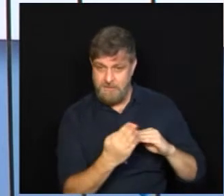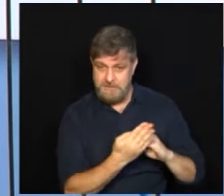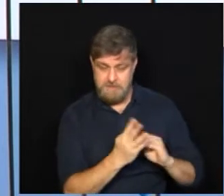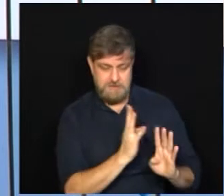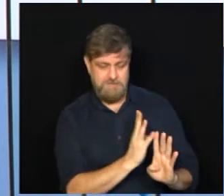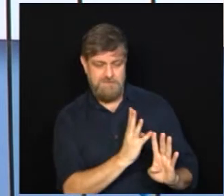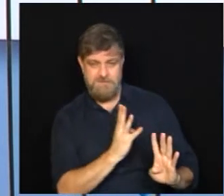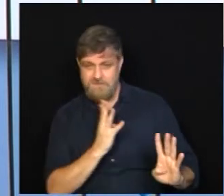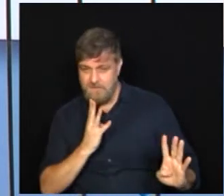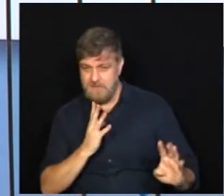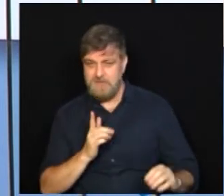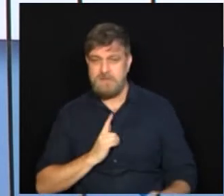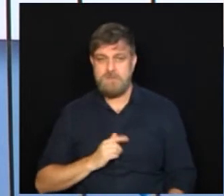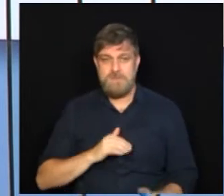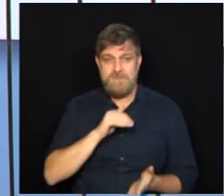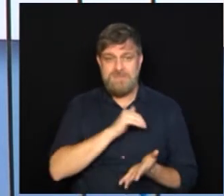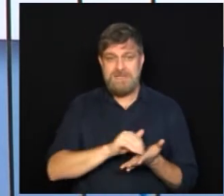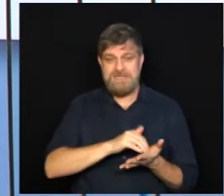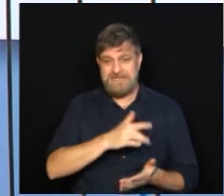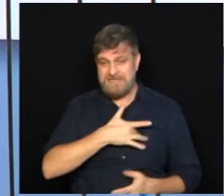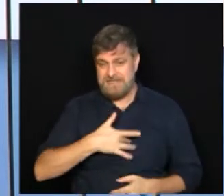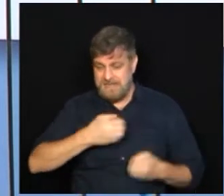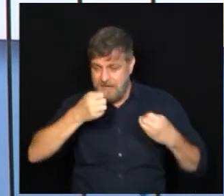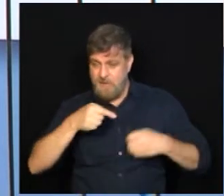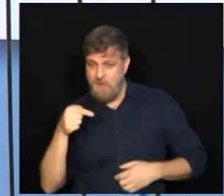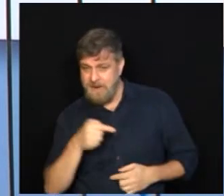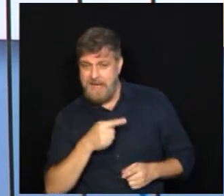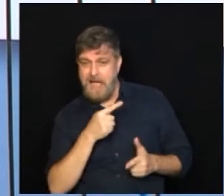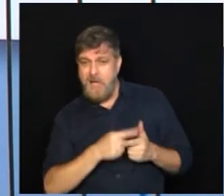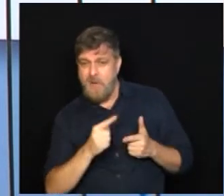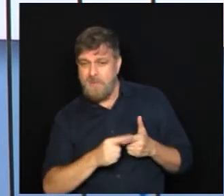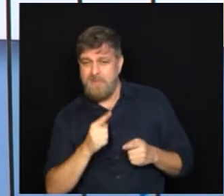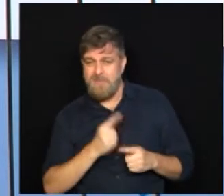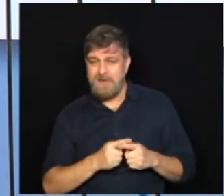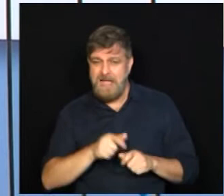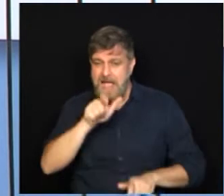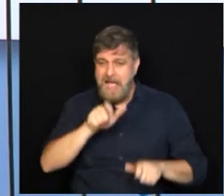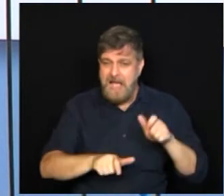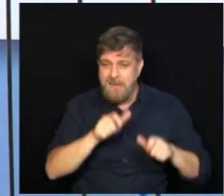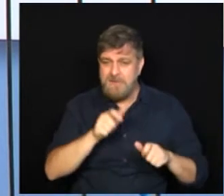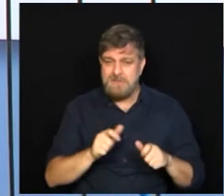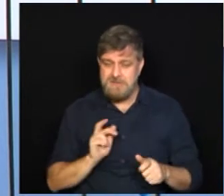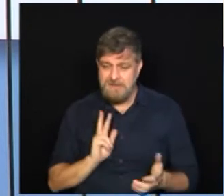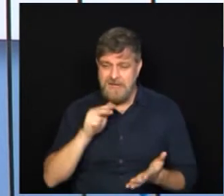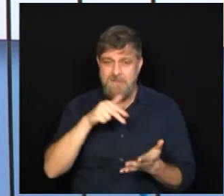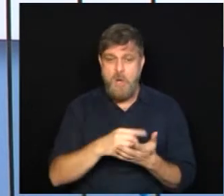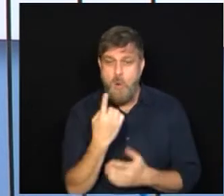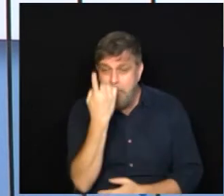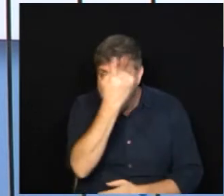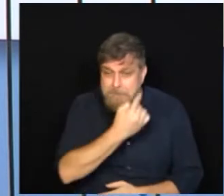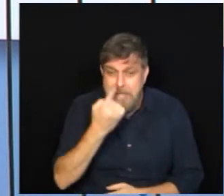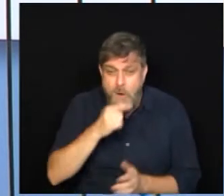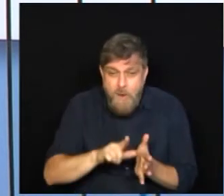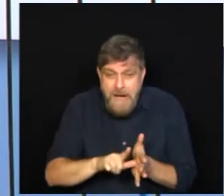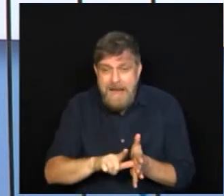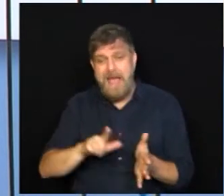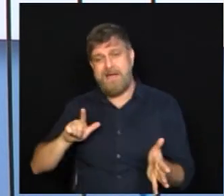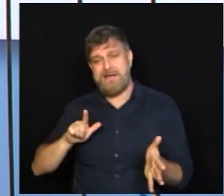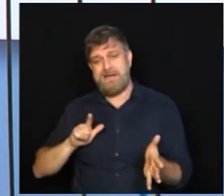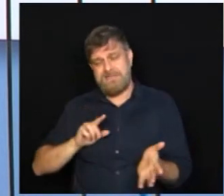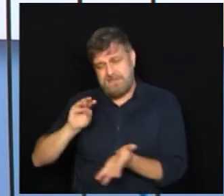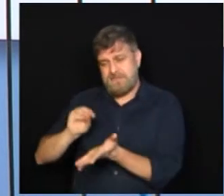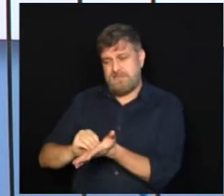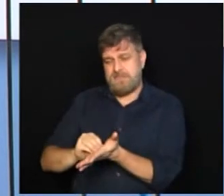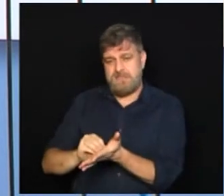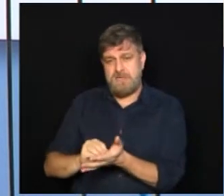com a Secretaria de Saúde, o problema da fila aconteceu porque muitas pessoas estão chegando 1 hora antes do horário marcado.